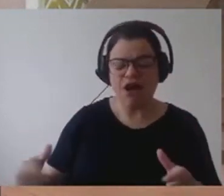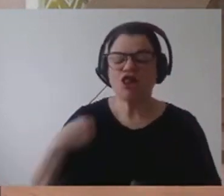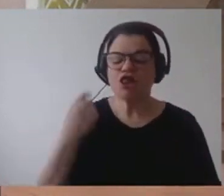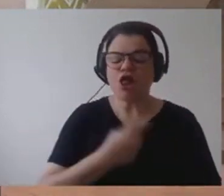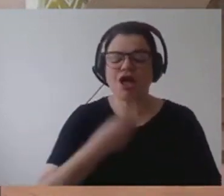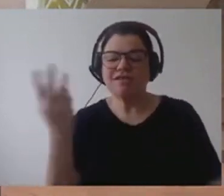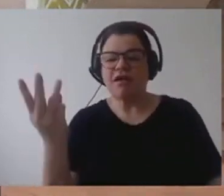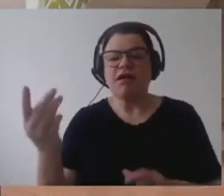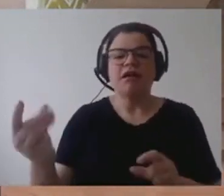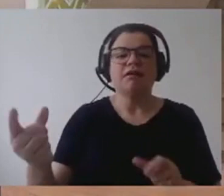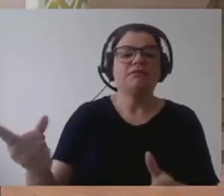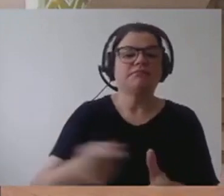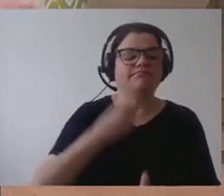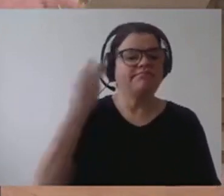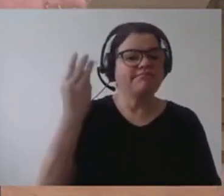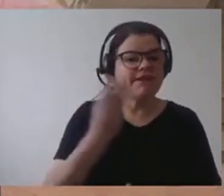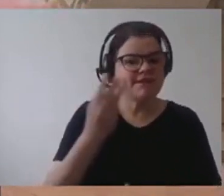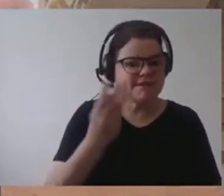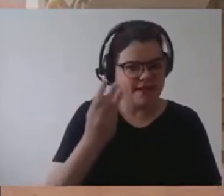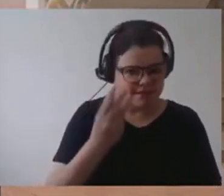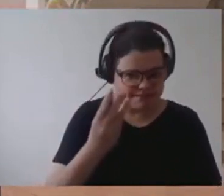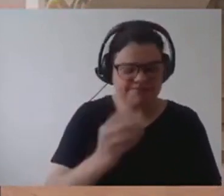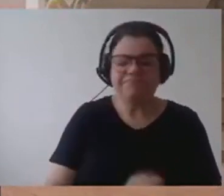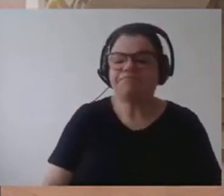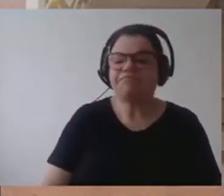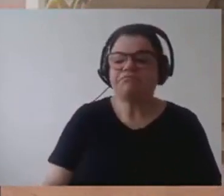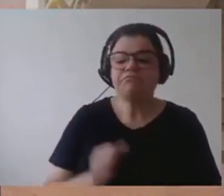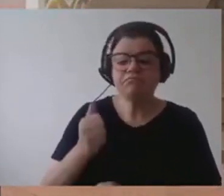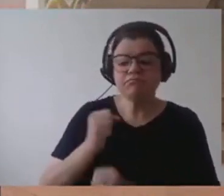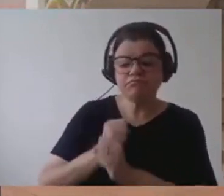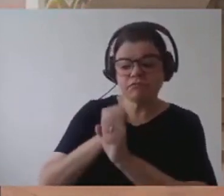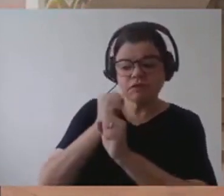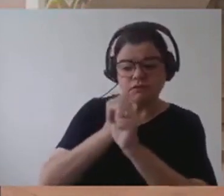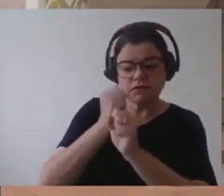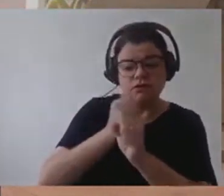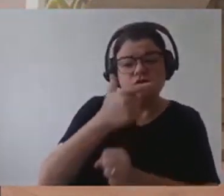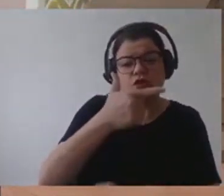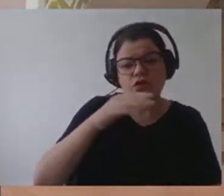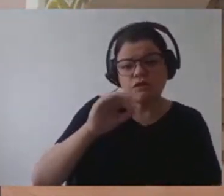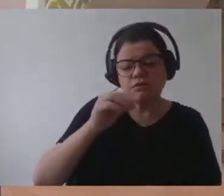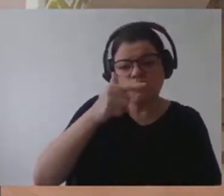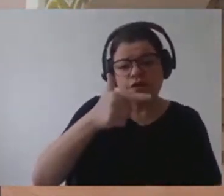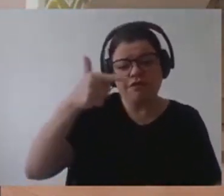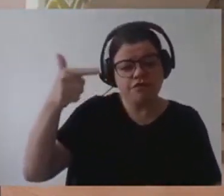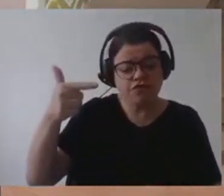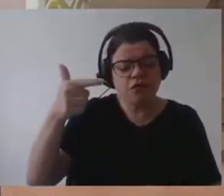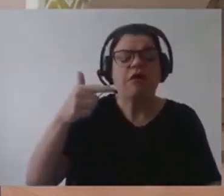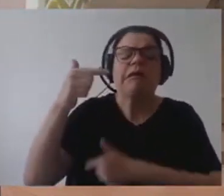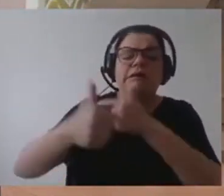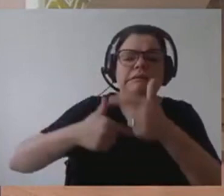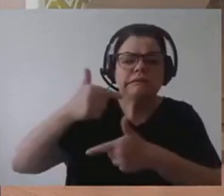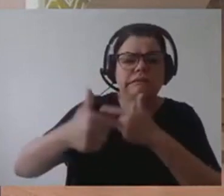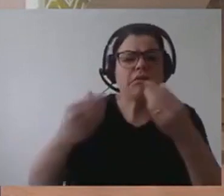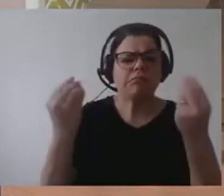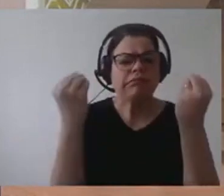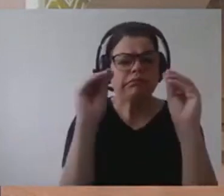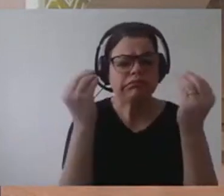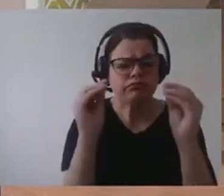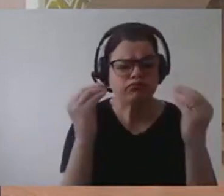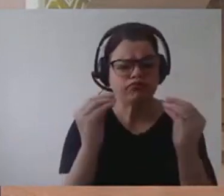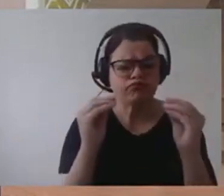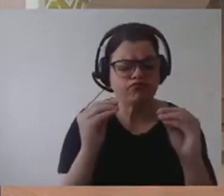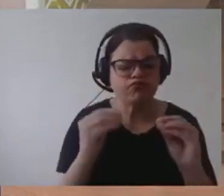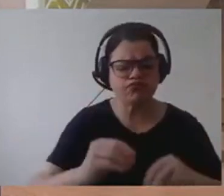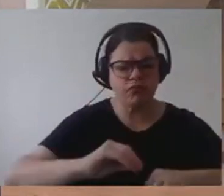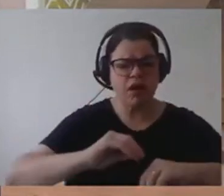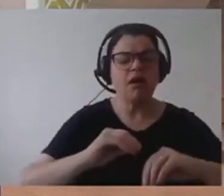colocação em 2022 já no início deste trabalho de Transparência nós estávamos ocupando a